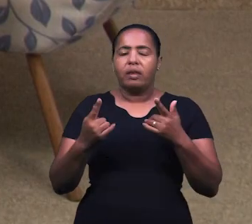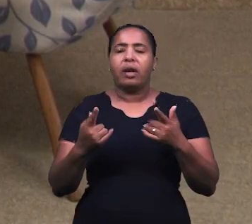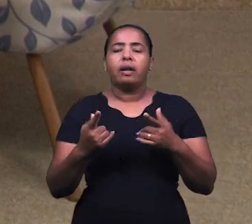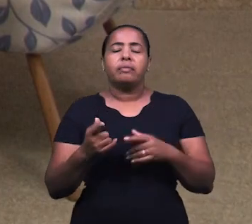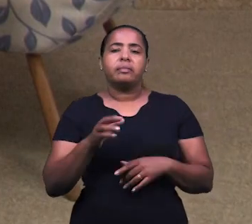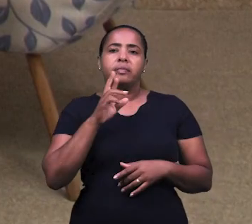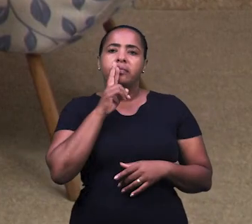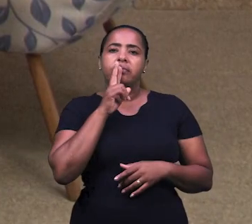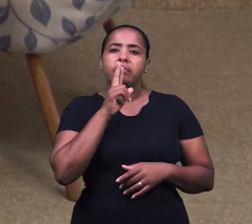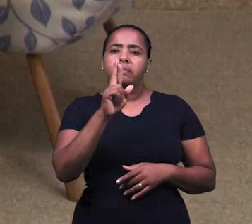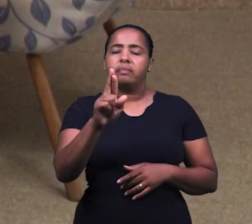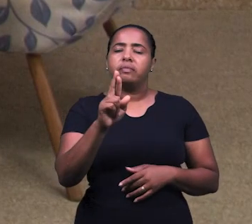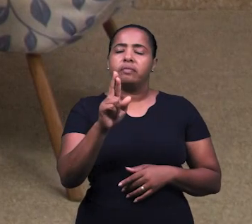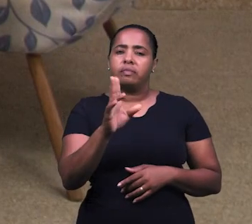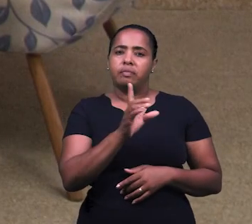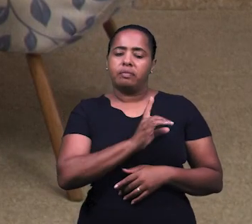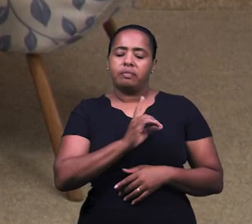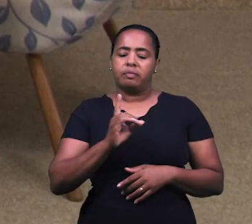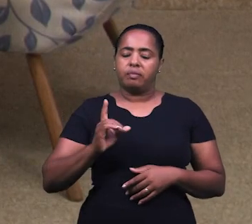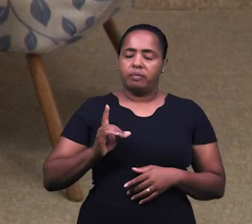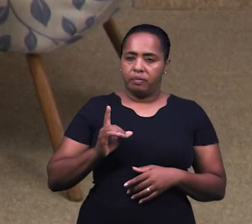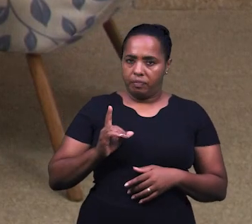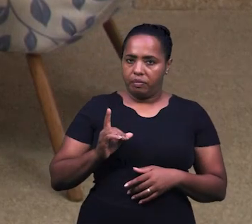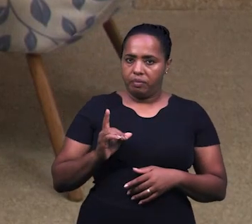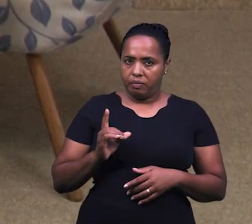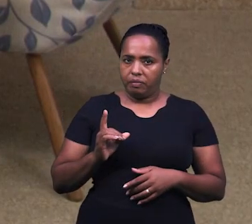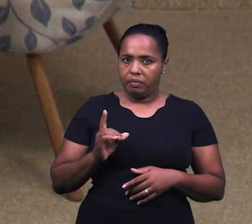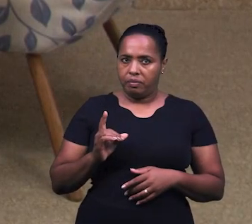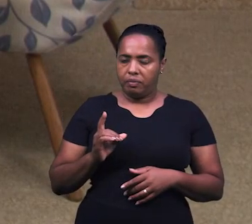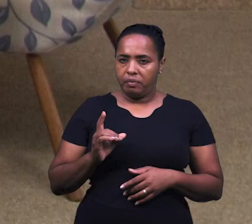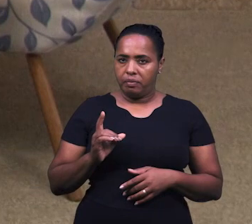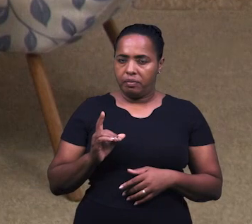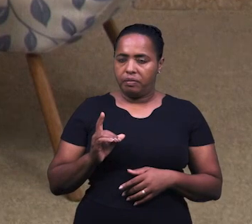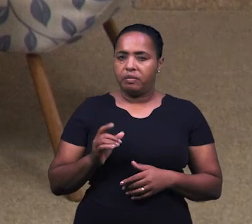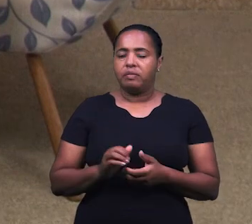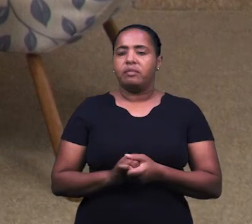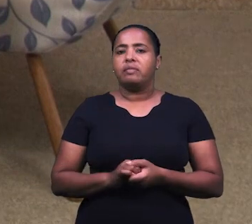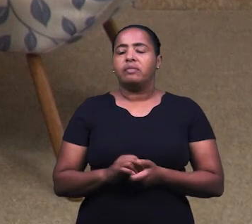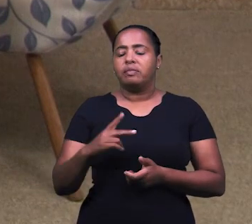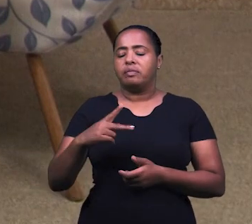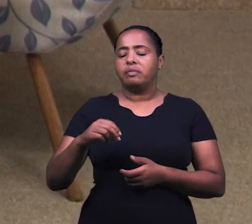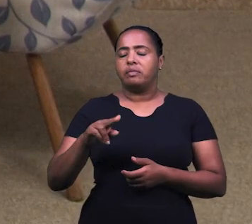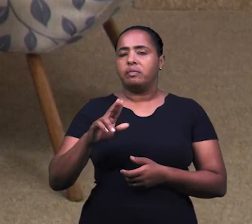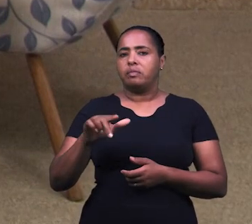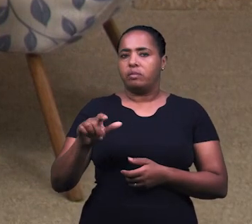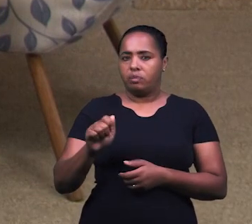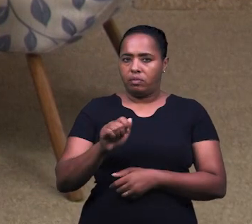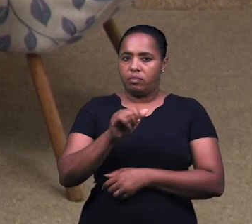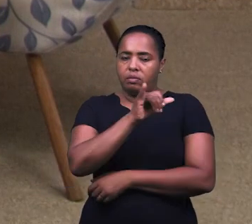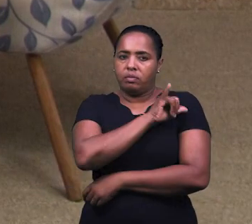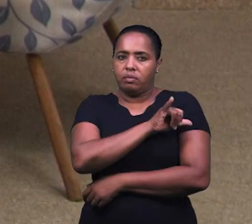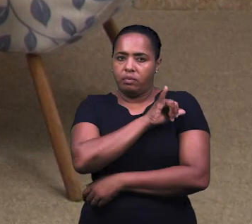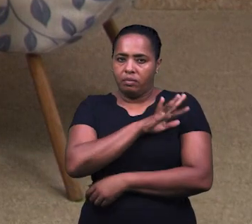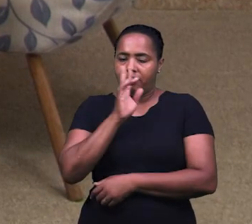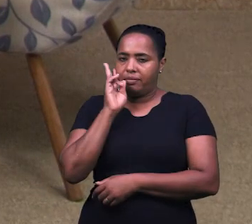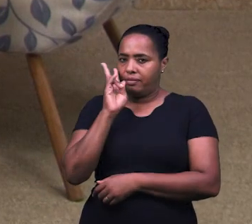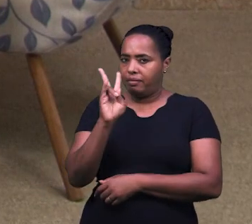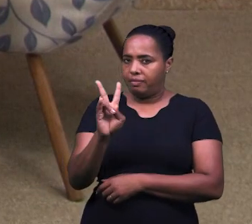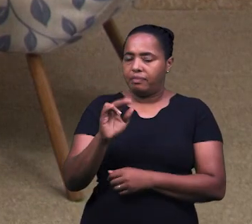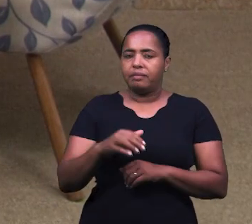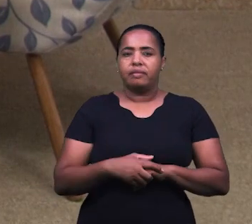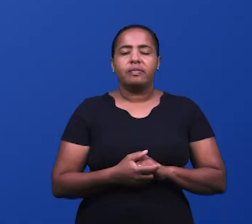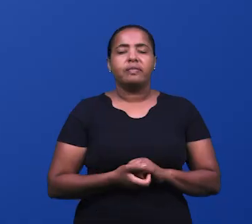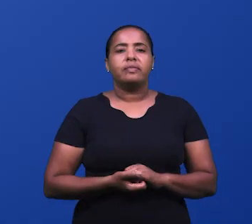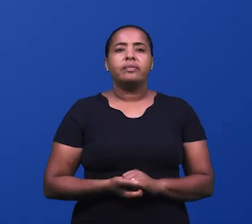de um diácono que está sempre participando conosco, é o Paulo Márcio de Carvalho, aqui de Barra Mansa, Rio de Janeiro. Vamos assistir então